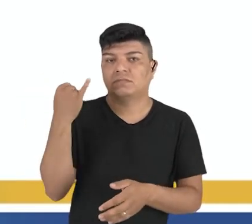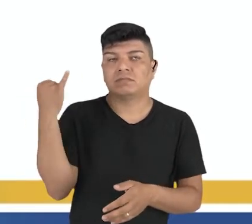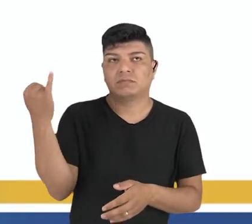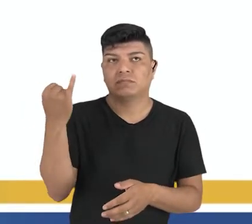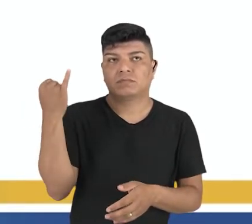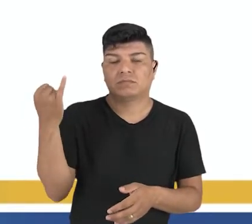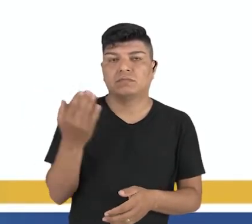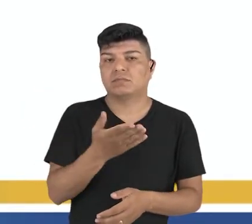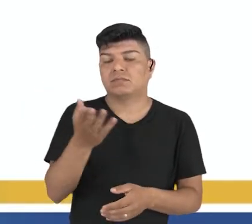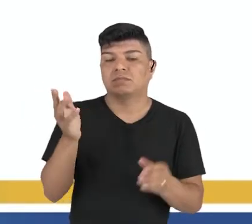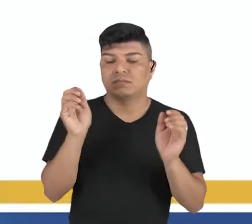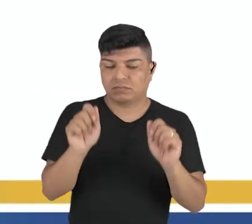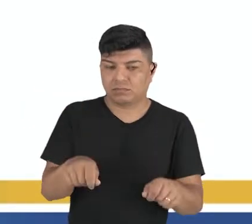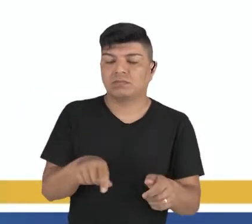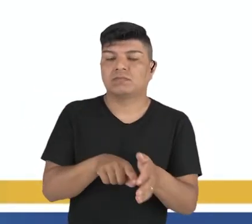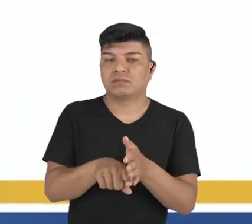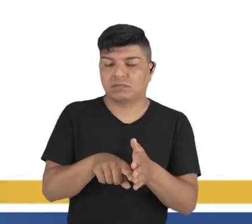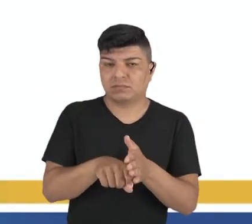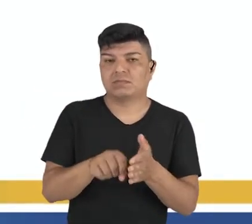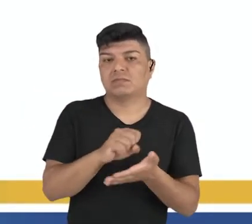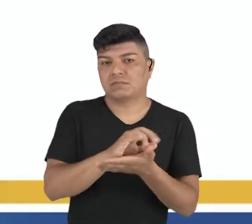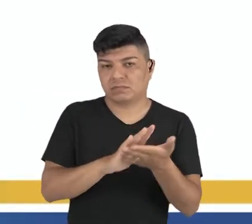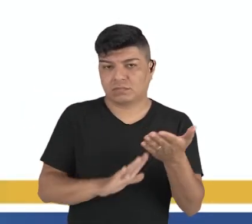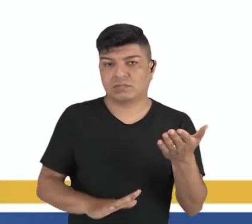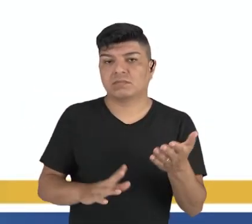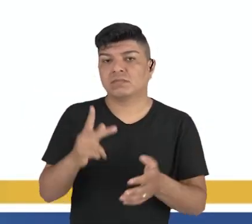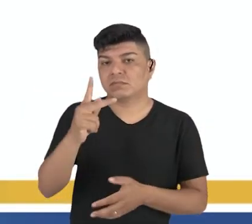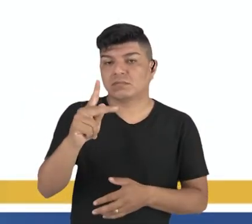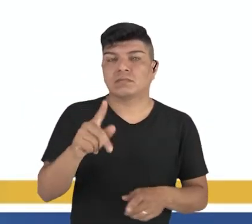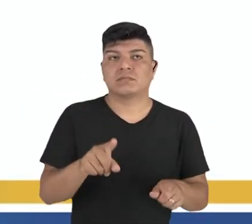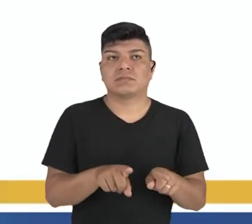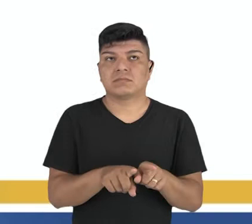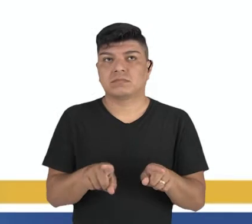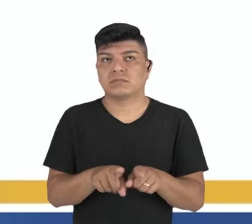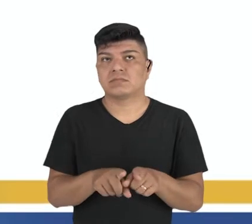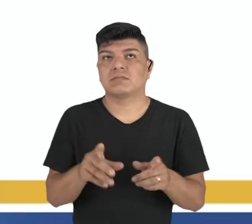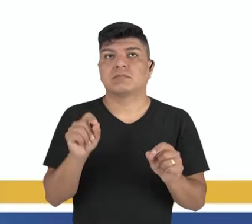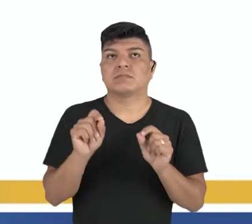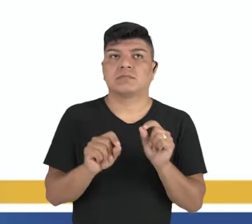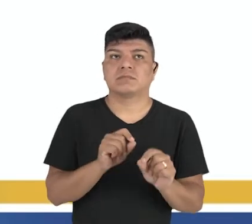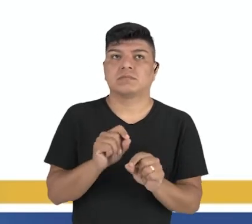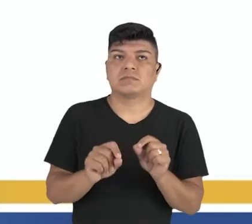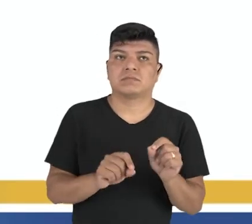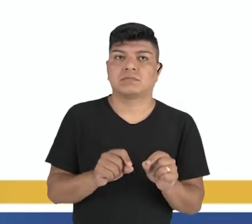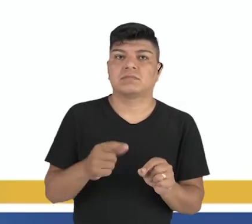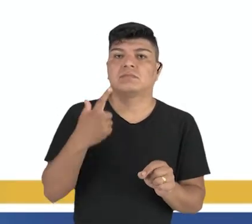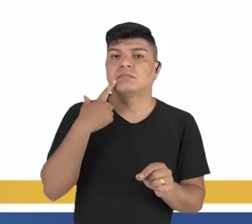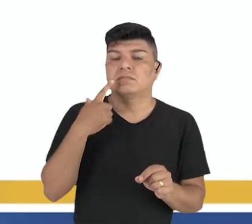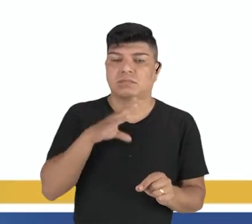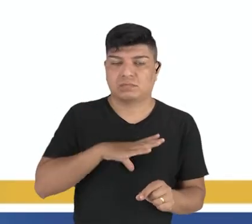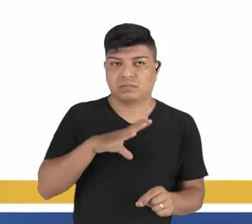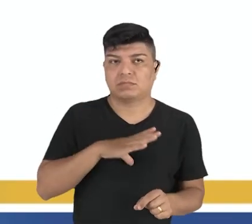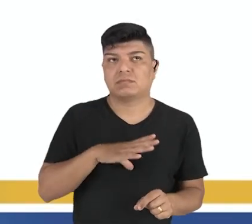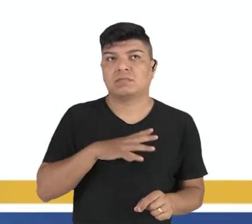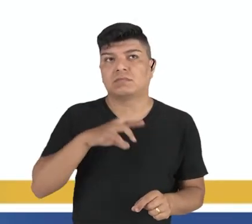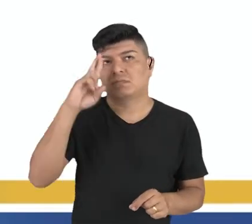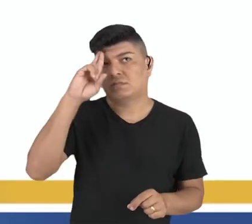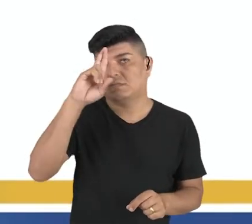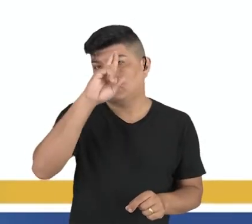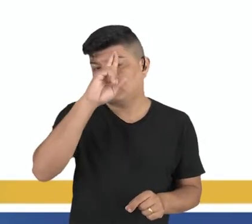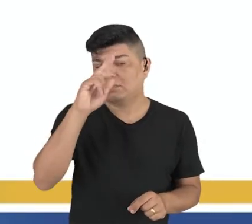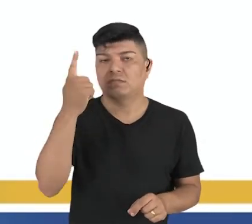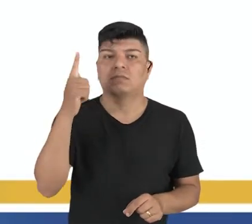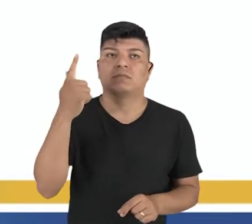que vocês podem estar pesquisando os trabalhos de aula de vocês a respeito sobre a língua portuguesa, sobre a história, sobre